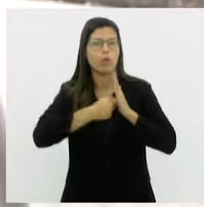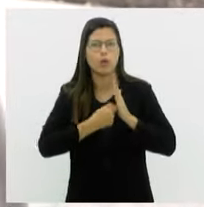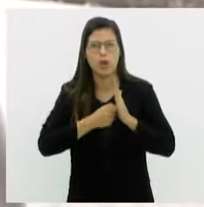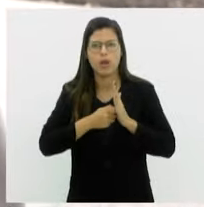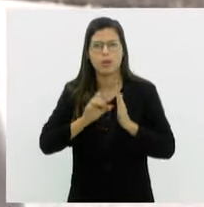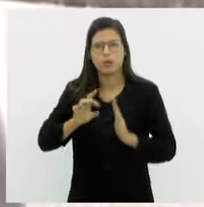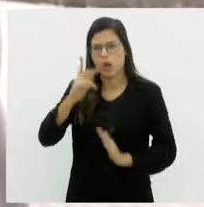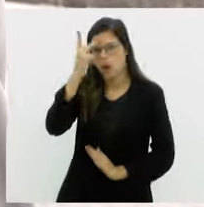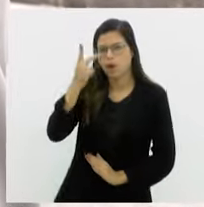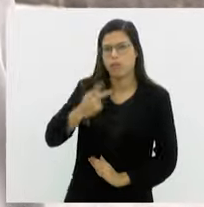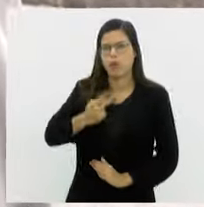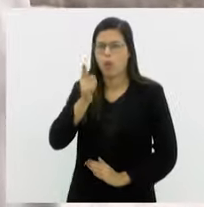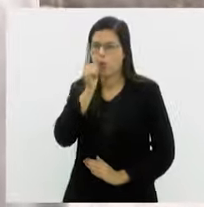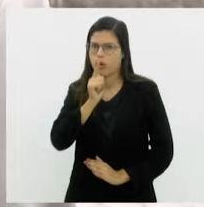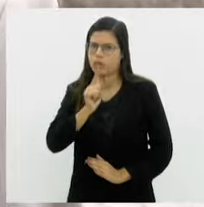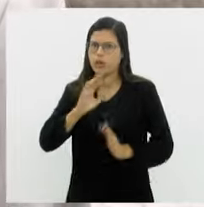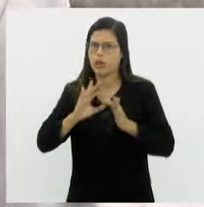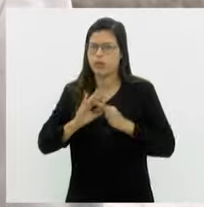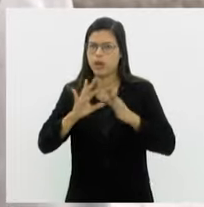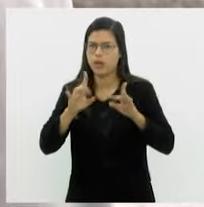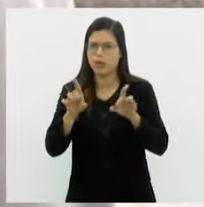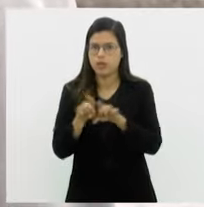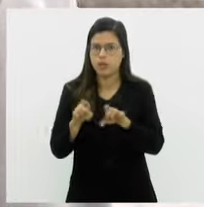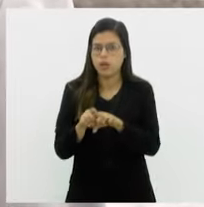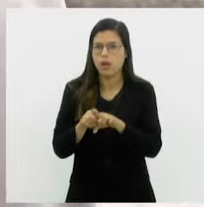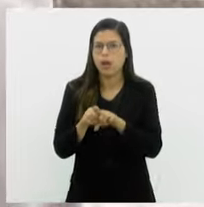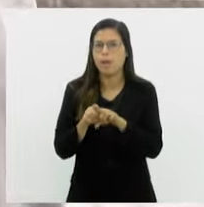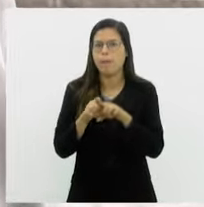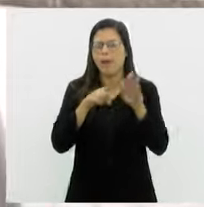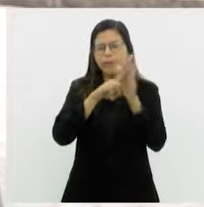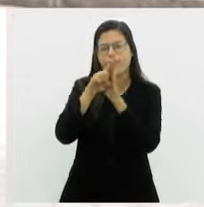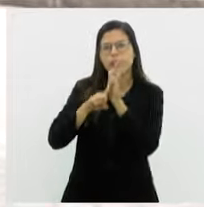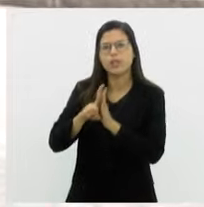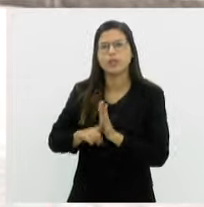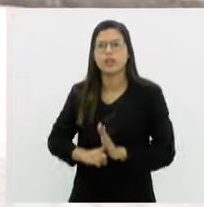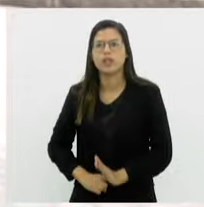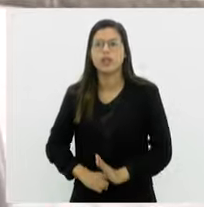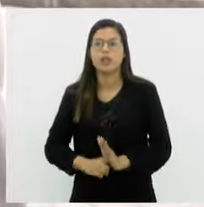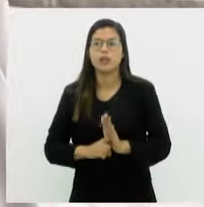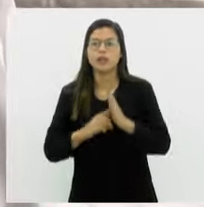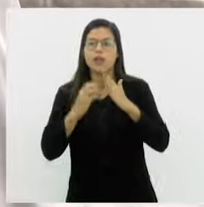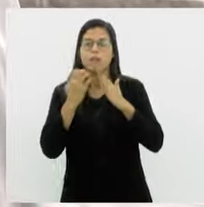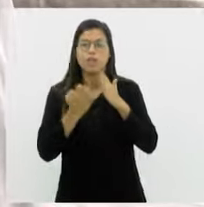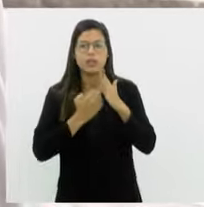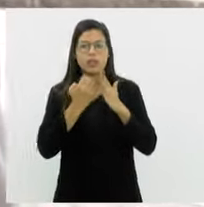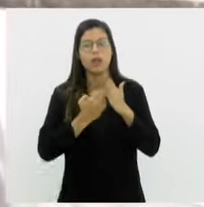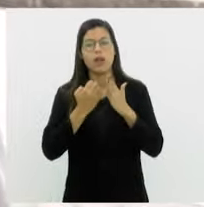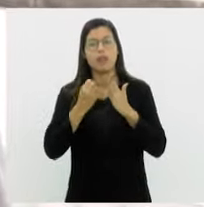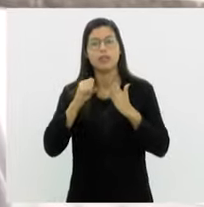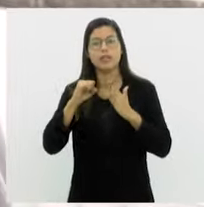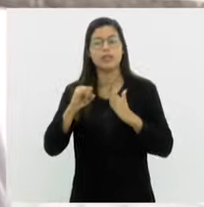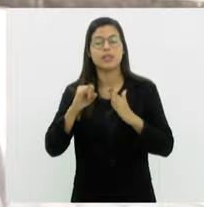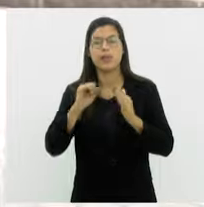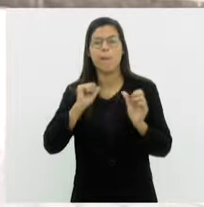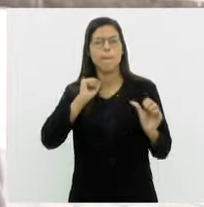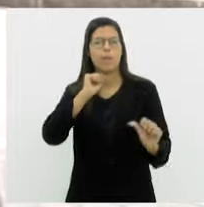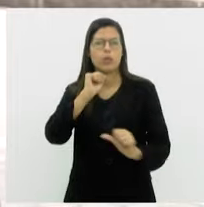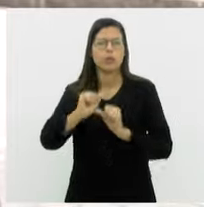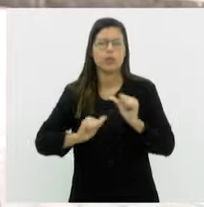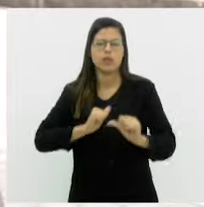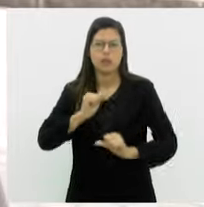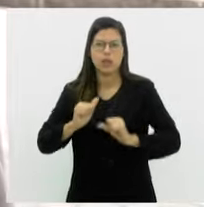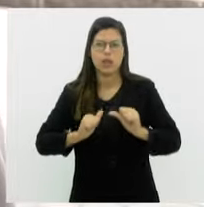que desbloqueia. Segundo é o monitoramento empresarial, onde qualquer mudança que é feito